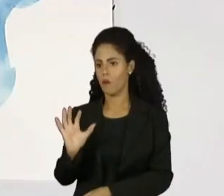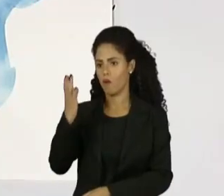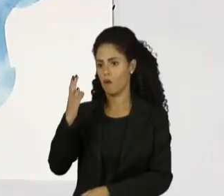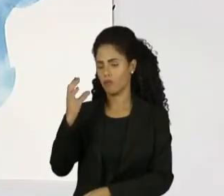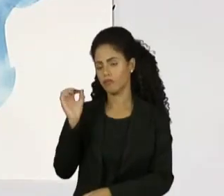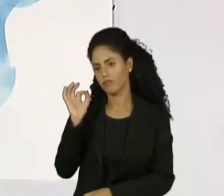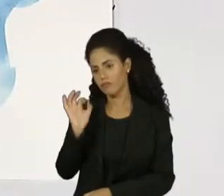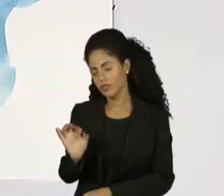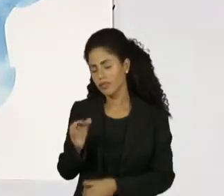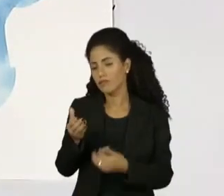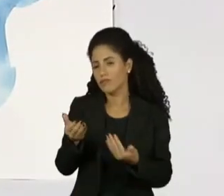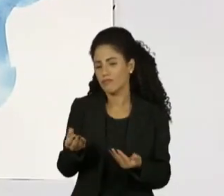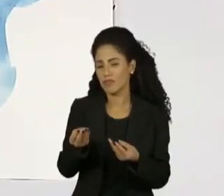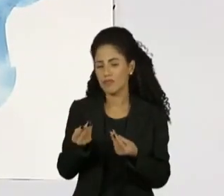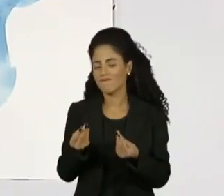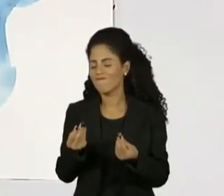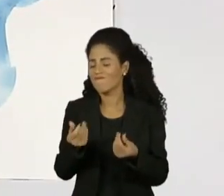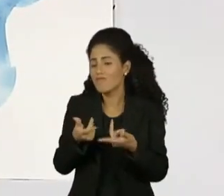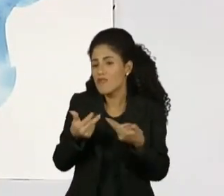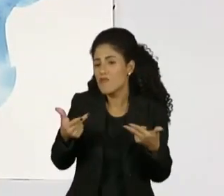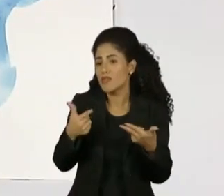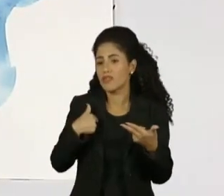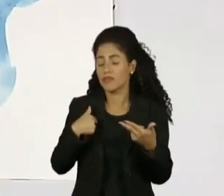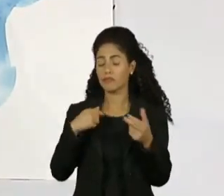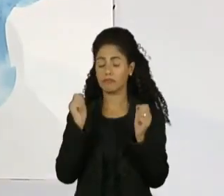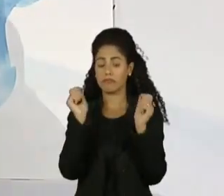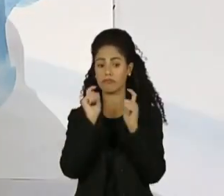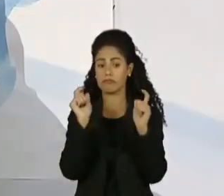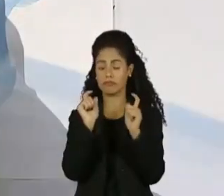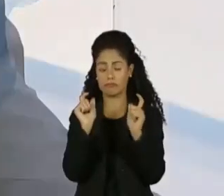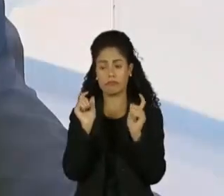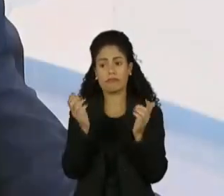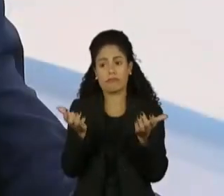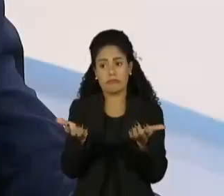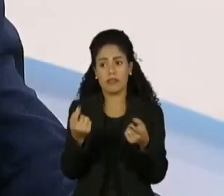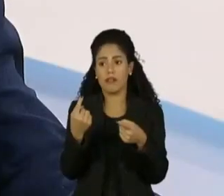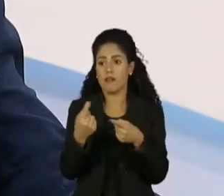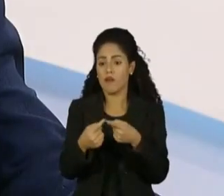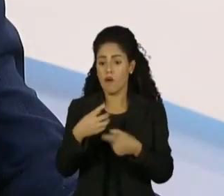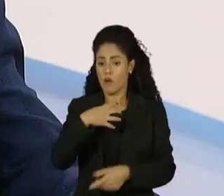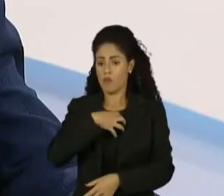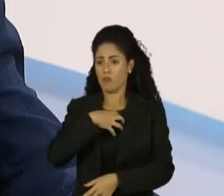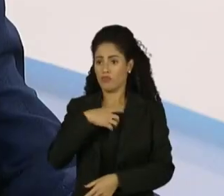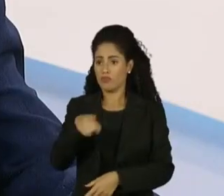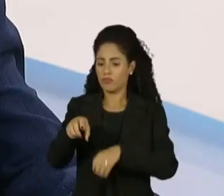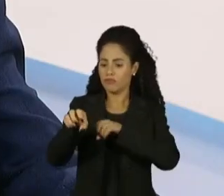é realmente uma coisa que nos aterroriza a todos. Né? A forma